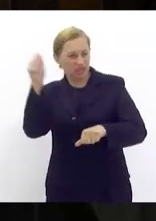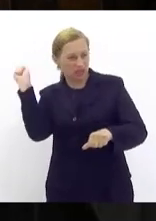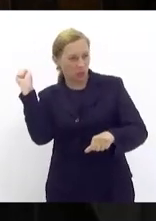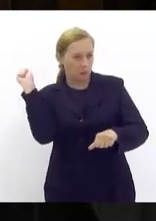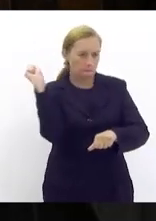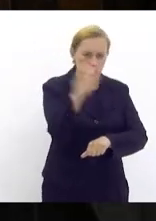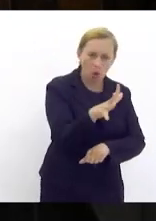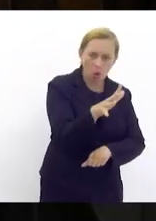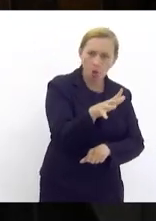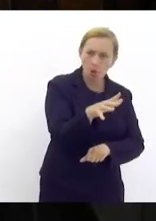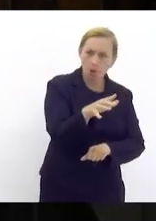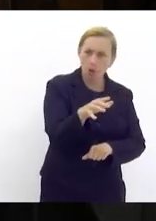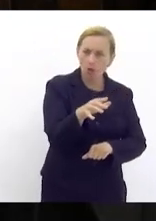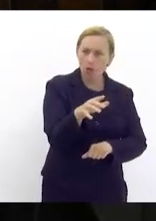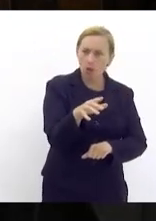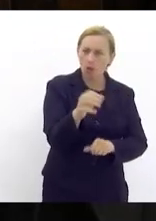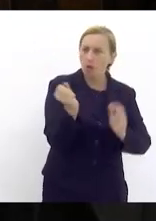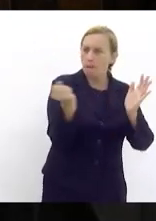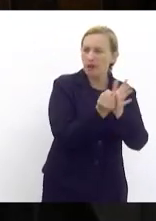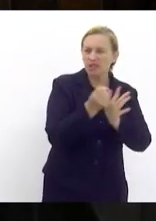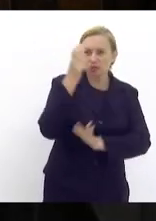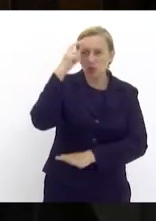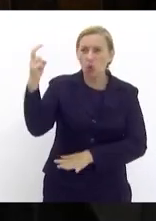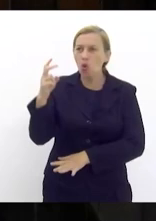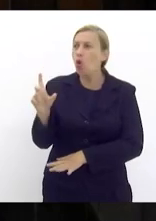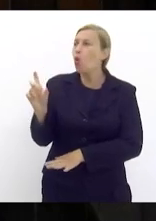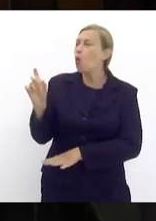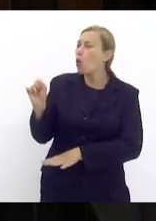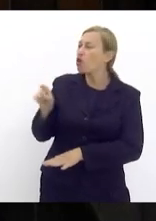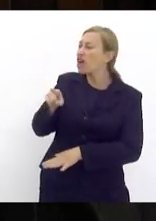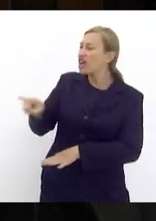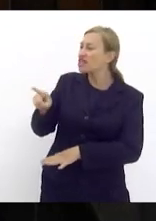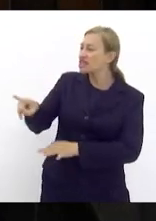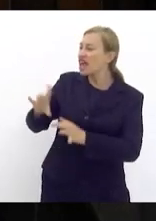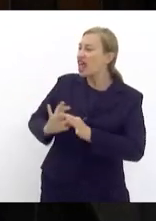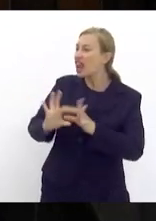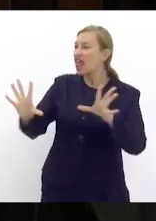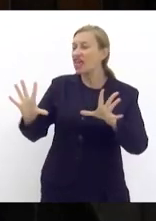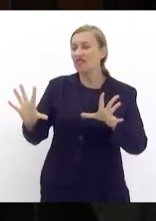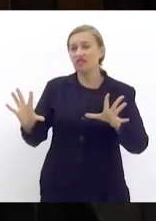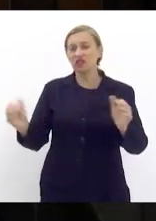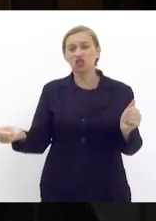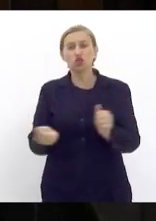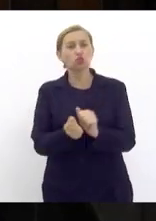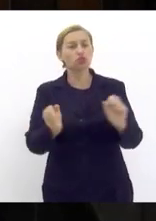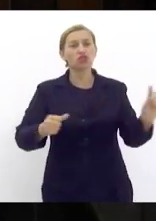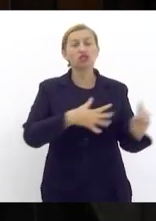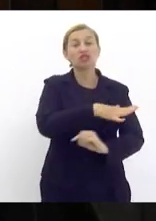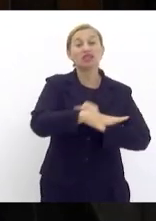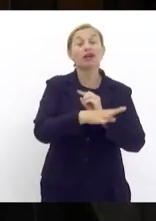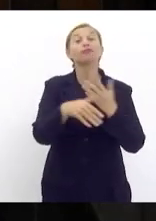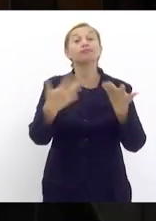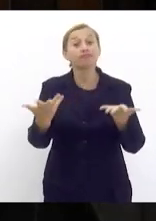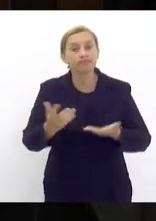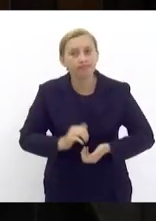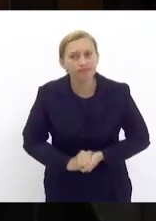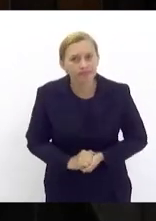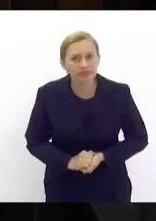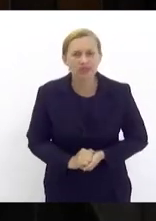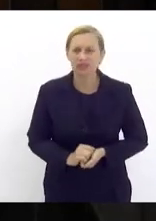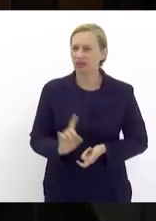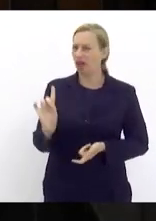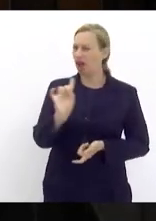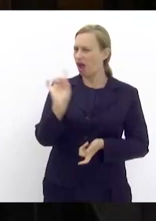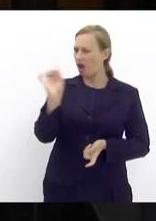que depreda o patrimônio, o que o meliante desse tem que ficar solto junto da sociedade? Claro que